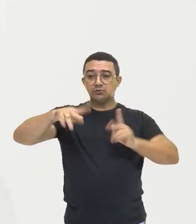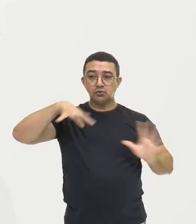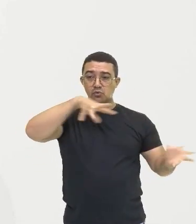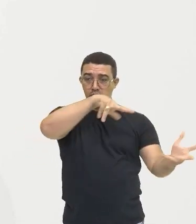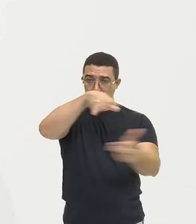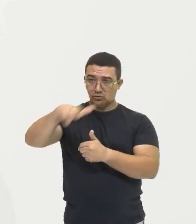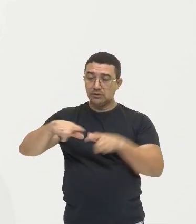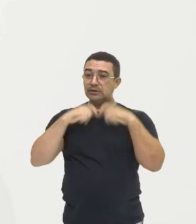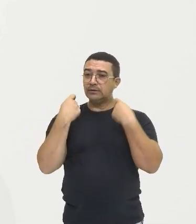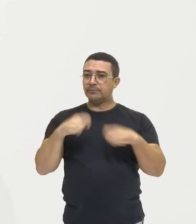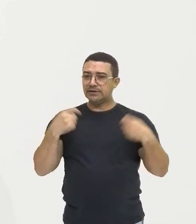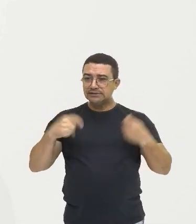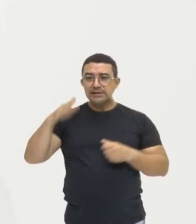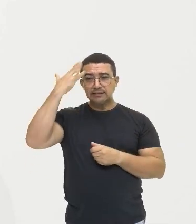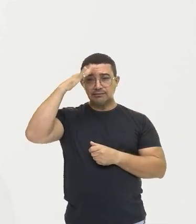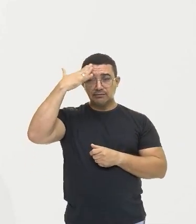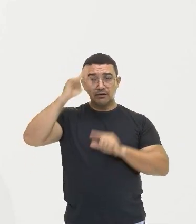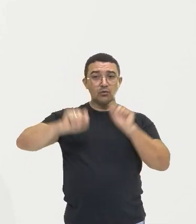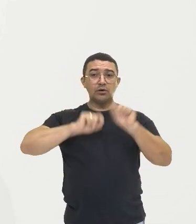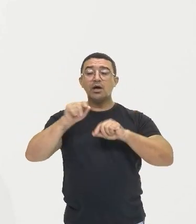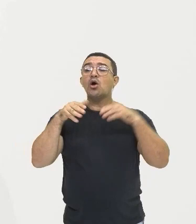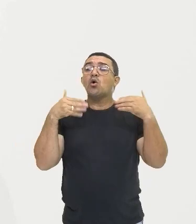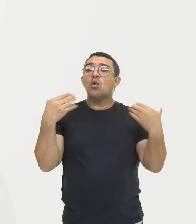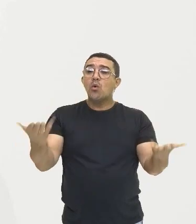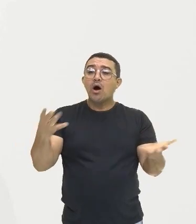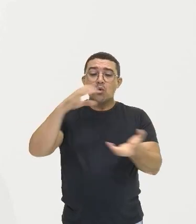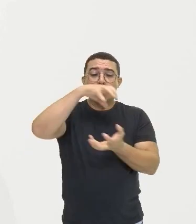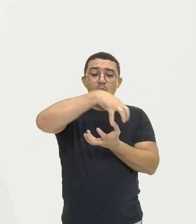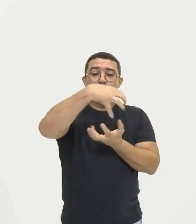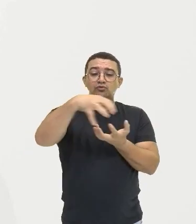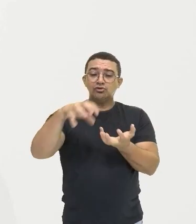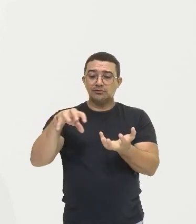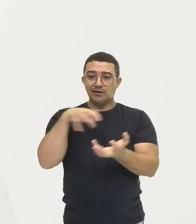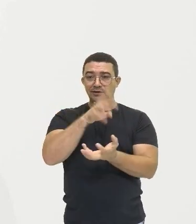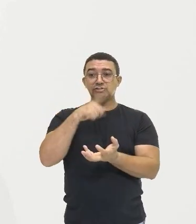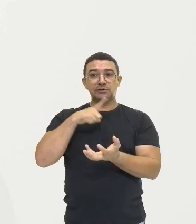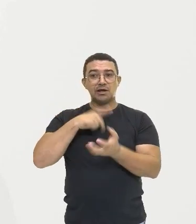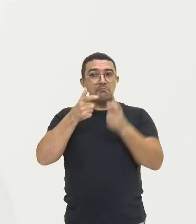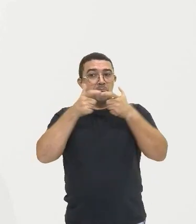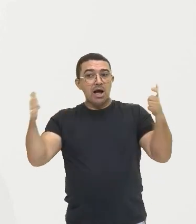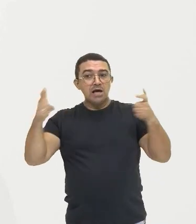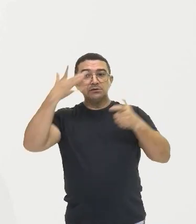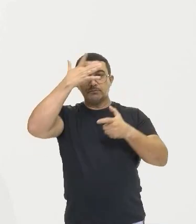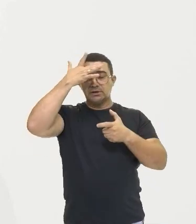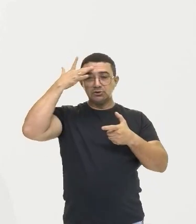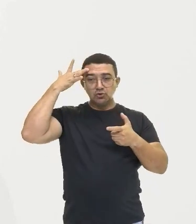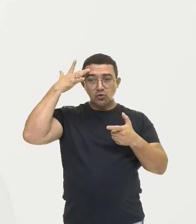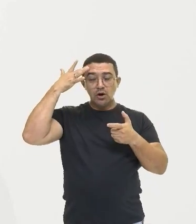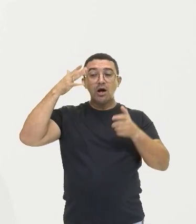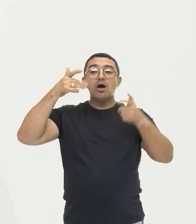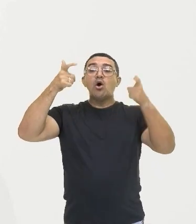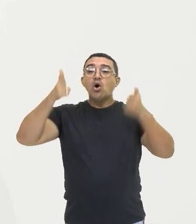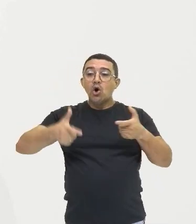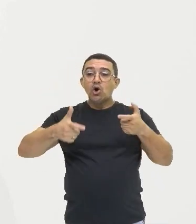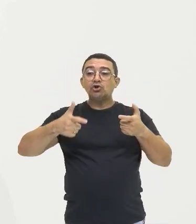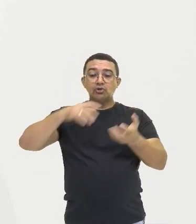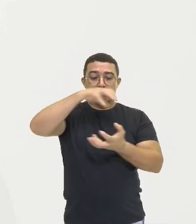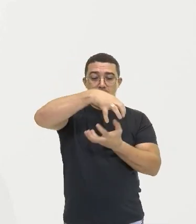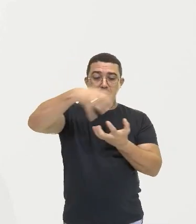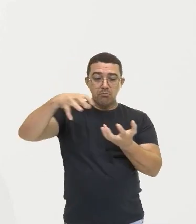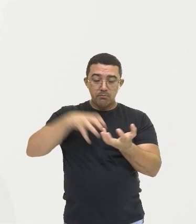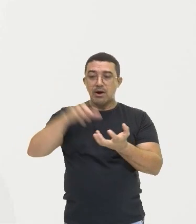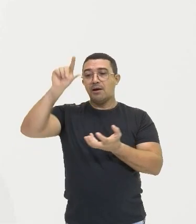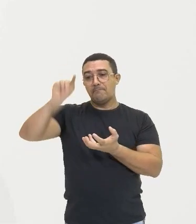é necessário a gente entender em qual continente a gente tem o maior quantitativo, em qual continente a população é menor, e aí a gente